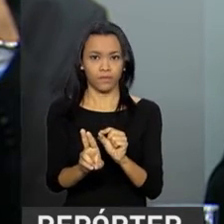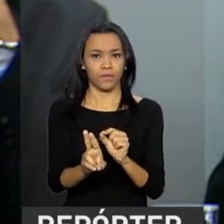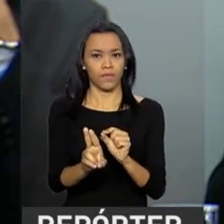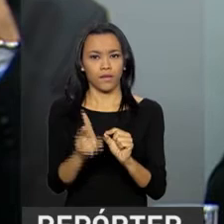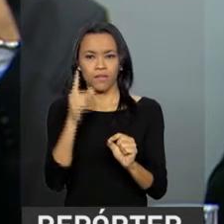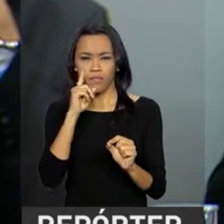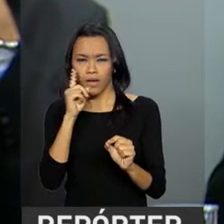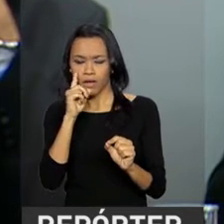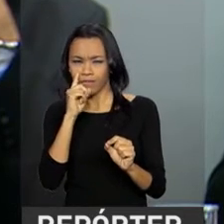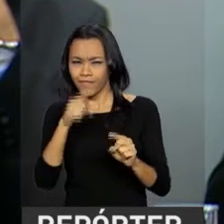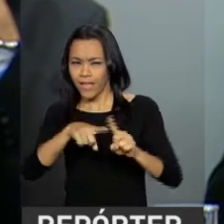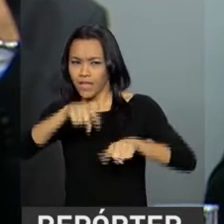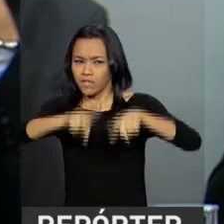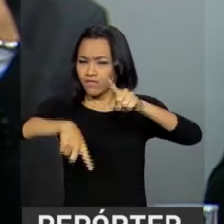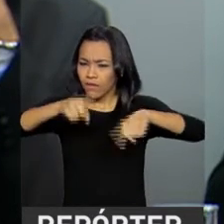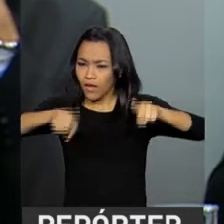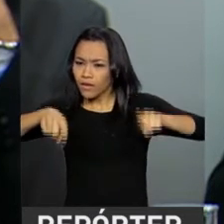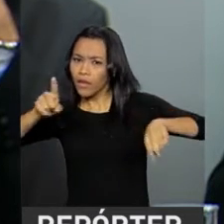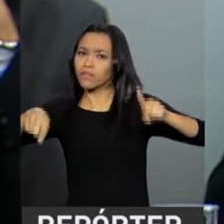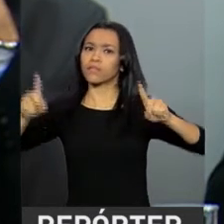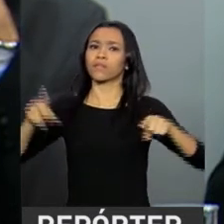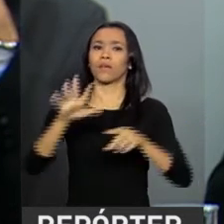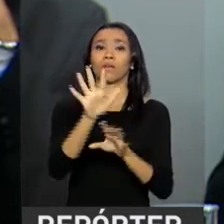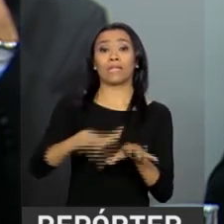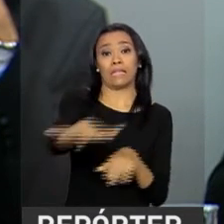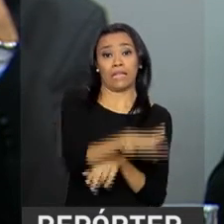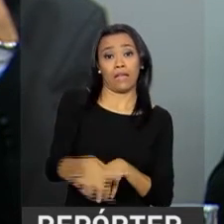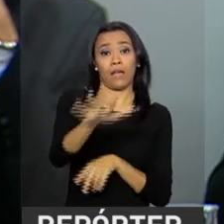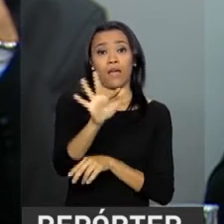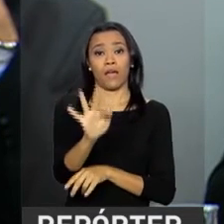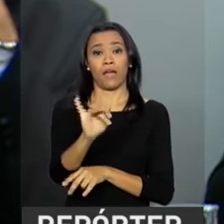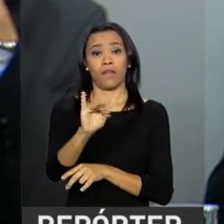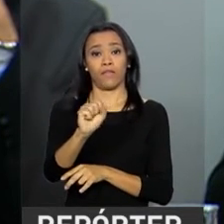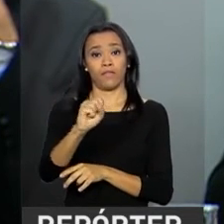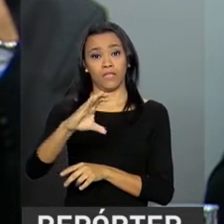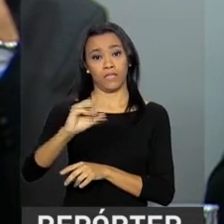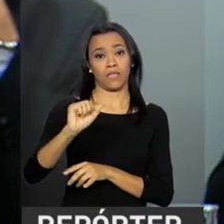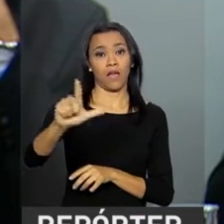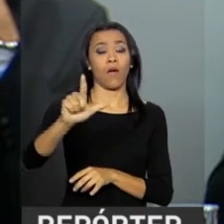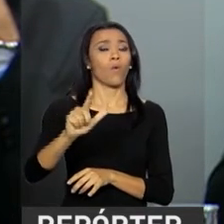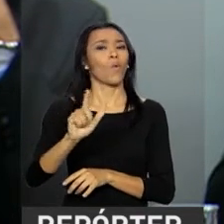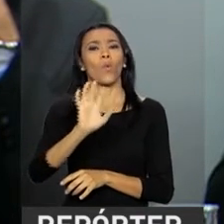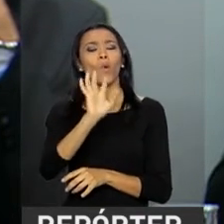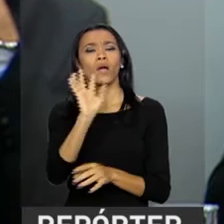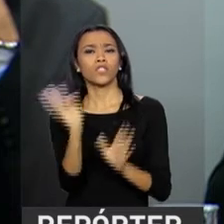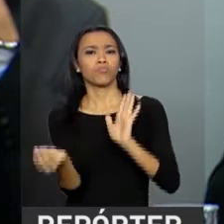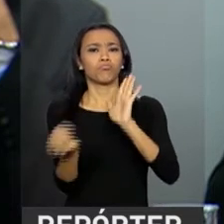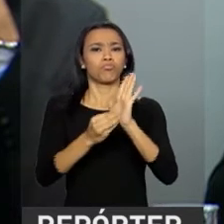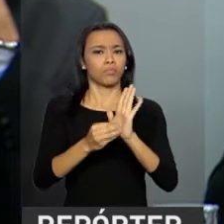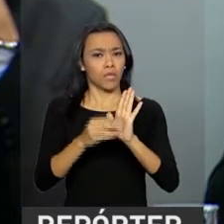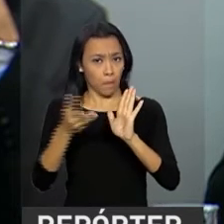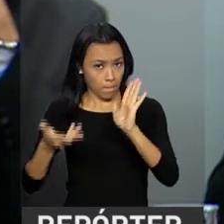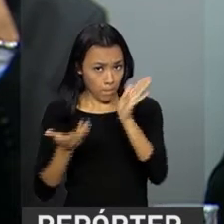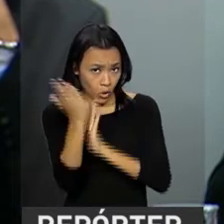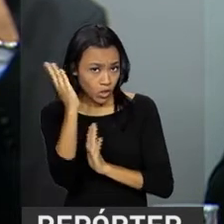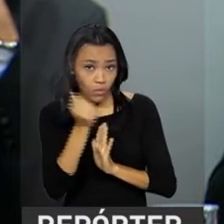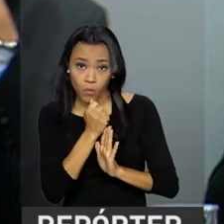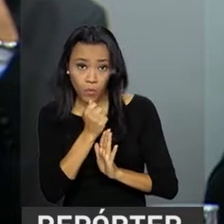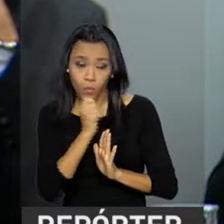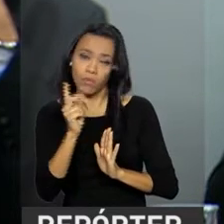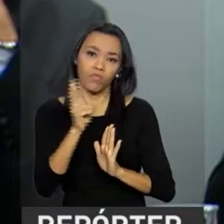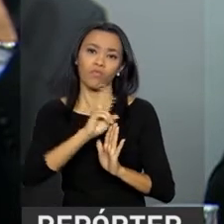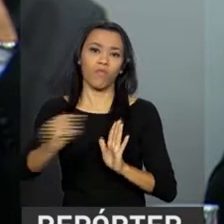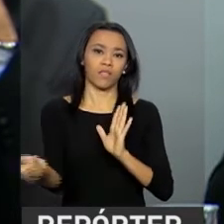das variáveis fiscais, nós não consideraremos na receita para 2017 projetos que não estejam aprovados.